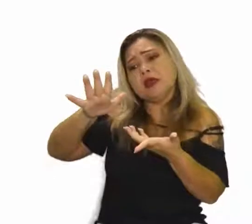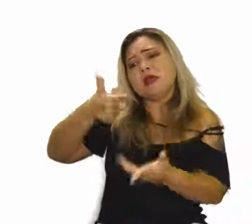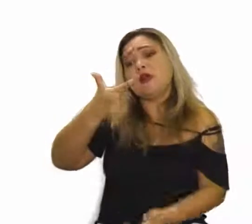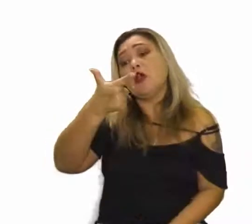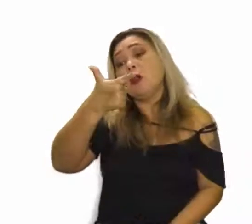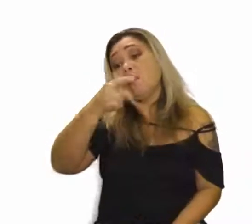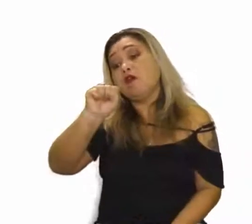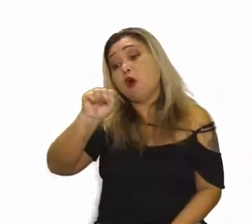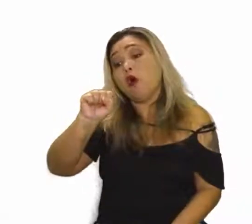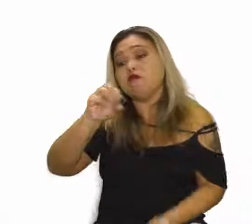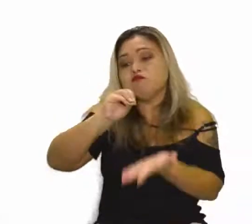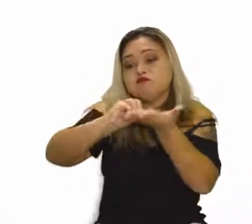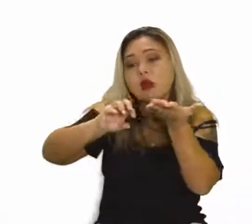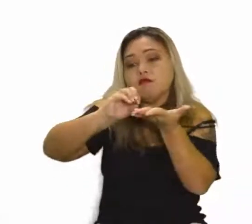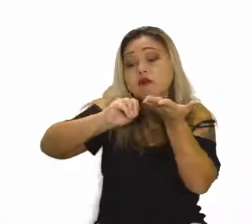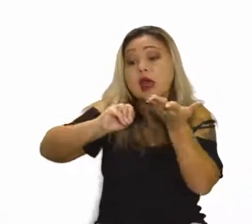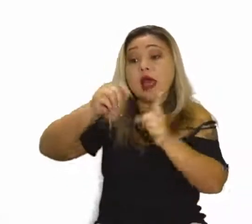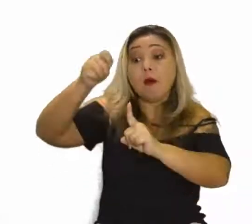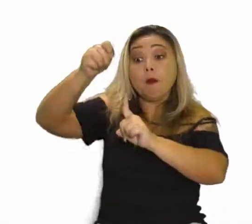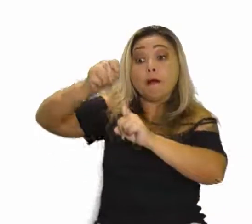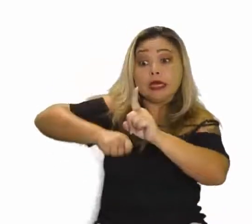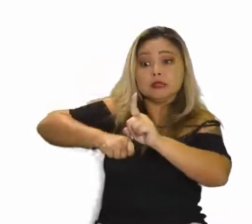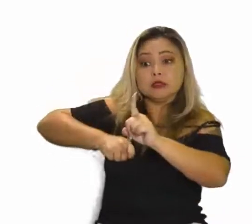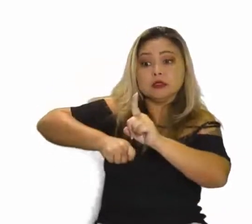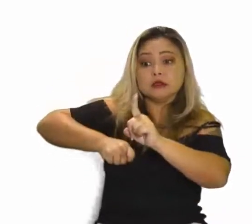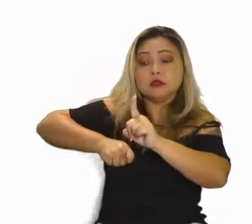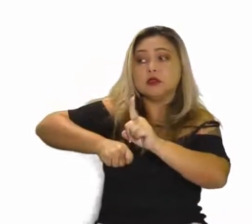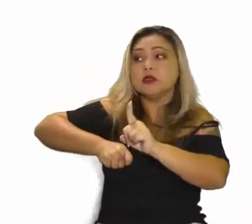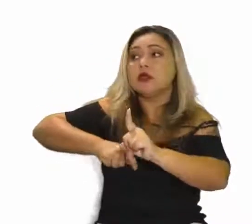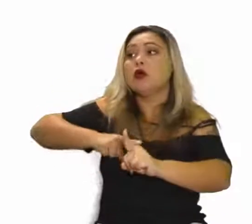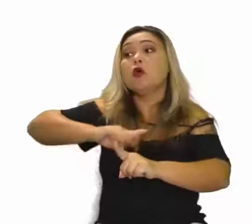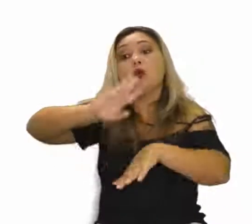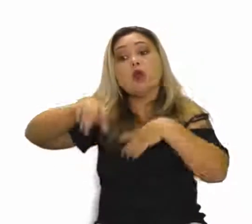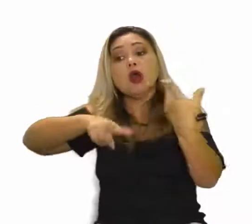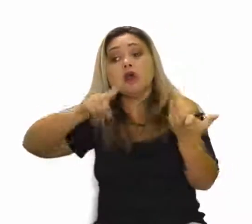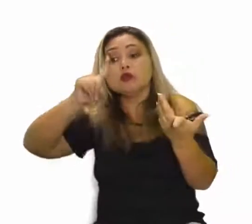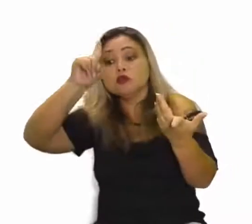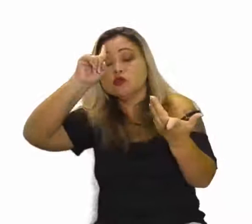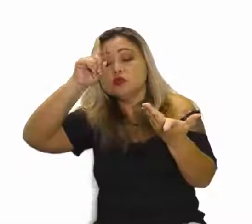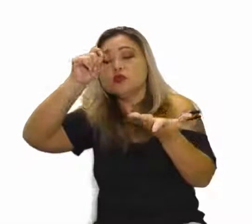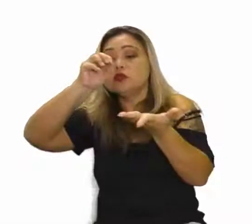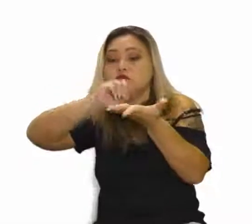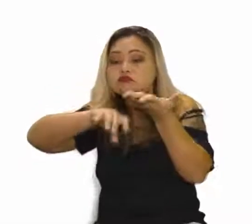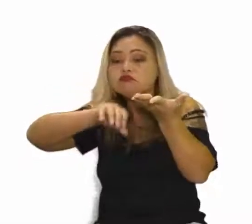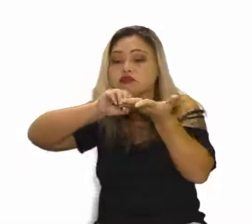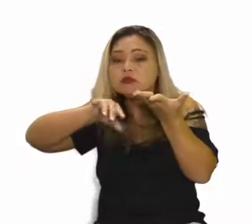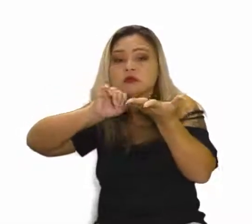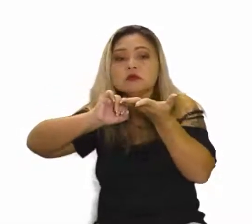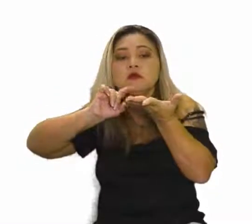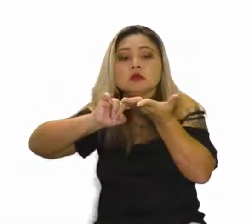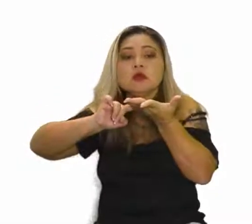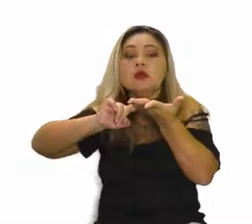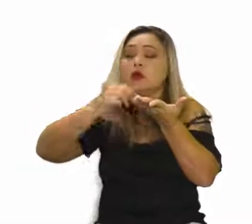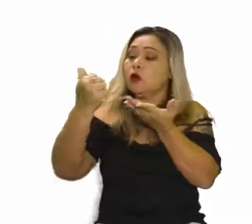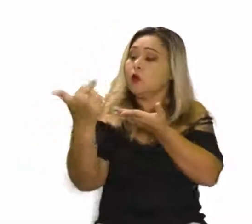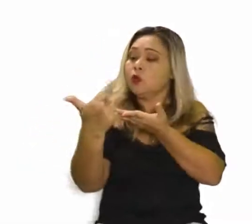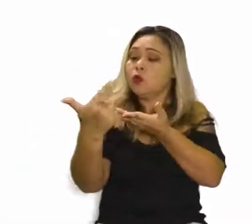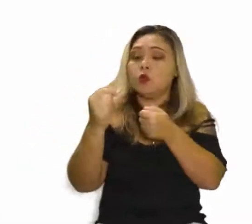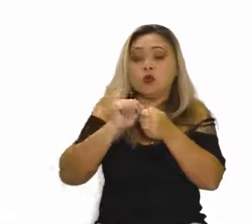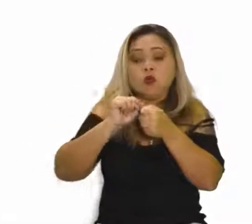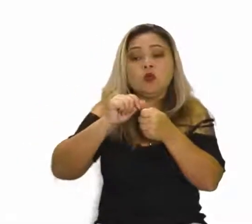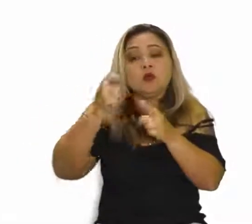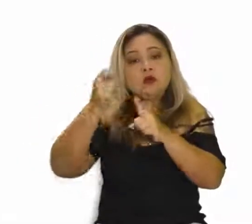média 28 ovos ao mês, quase um ovo por dia, tá? Aos 12 meses há